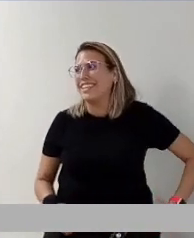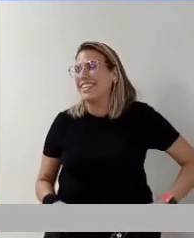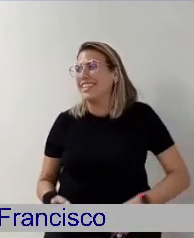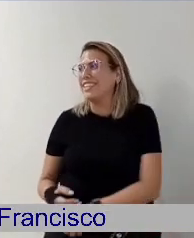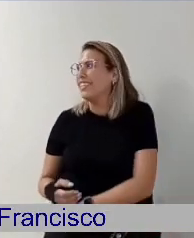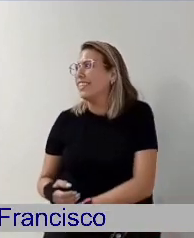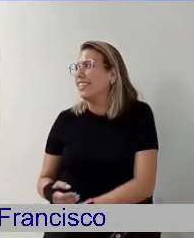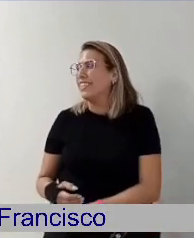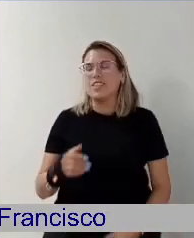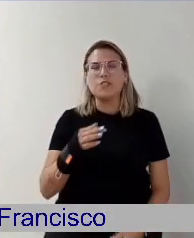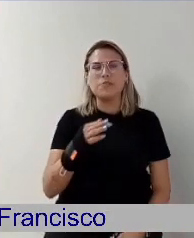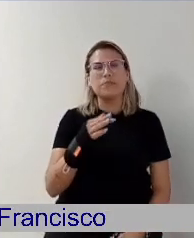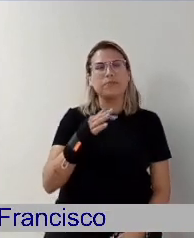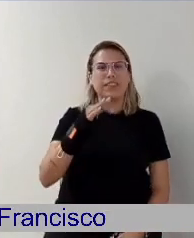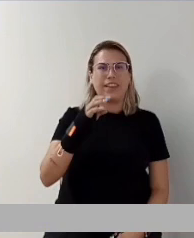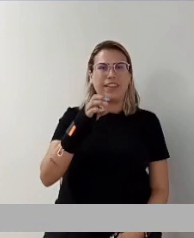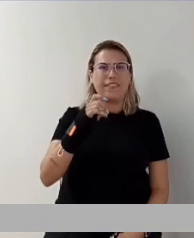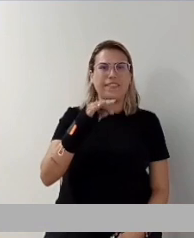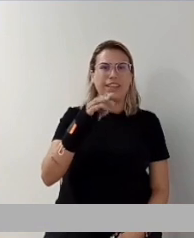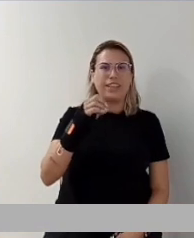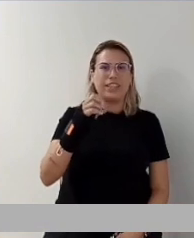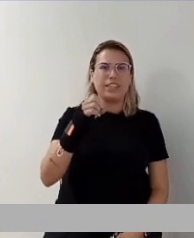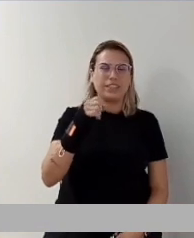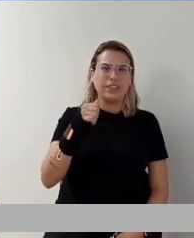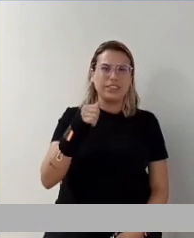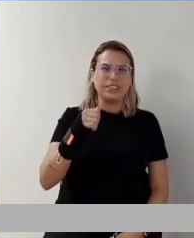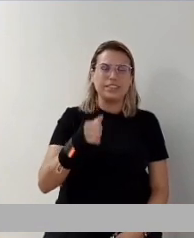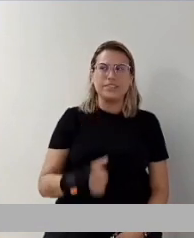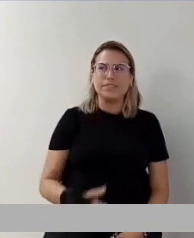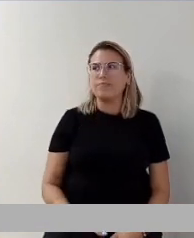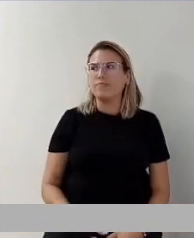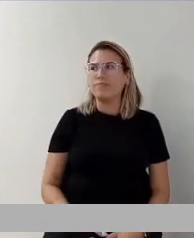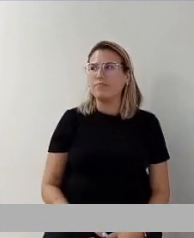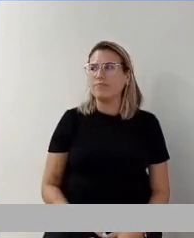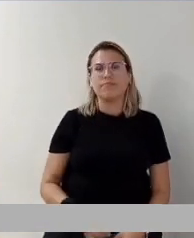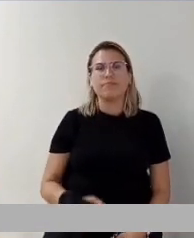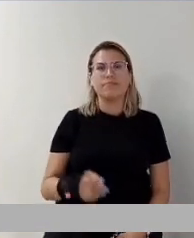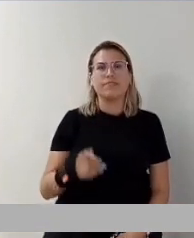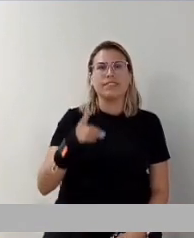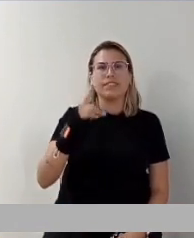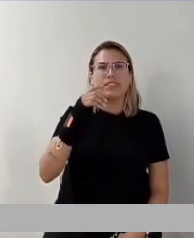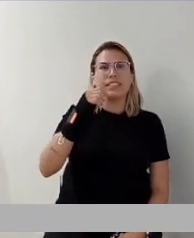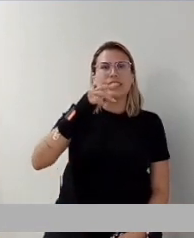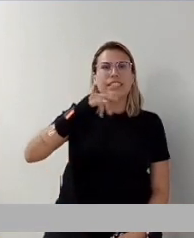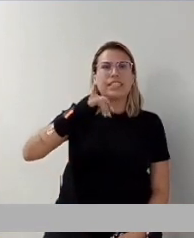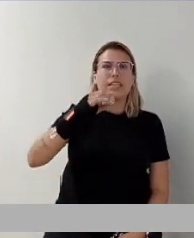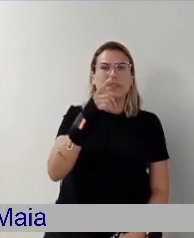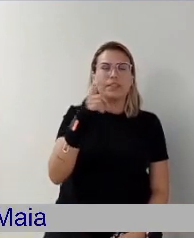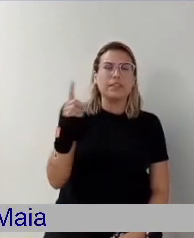Francisco Feitosa Guimarães José Damião Freitas